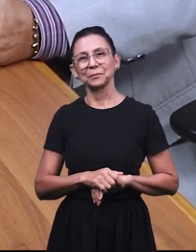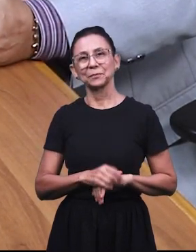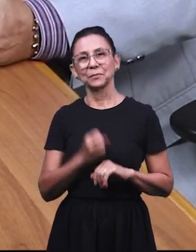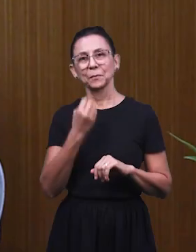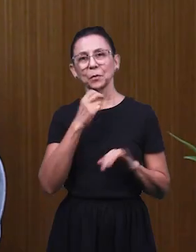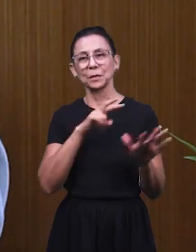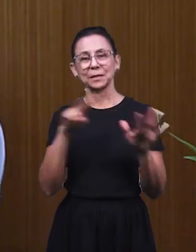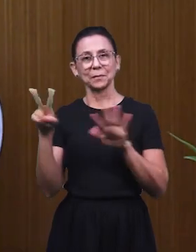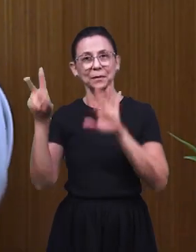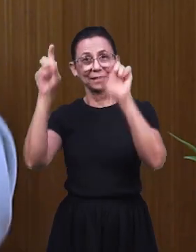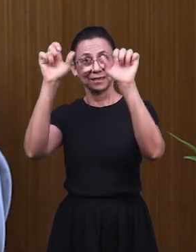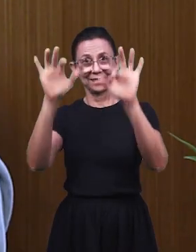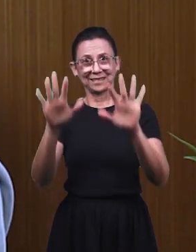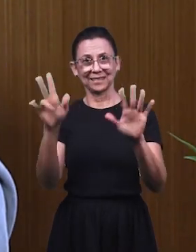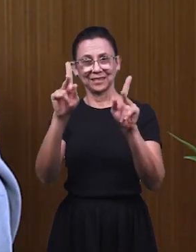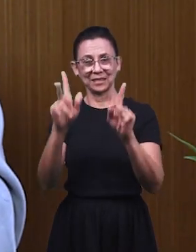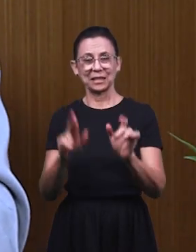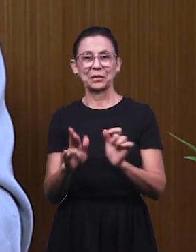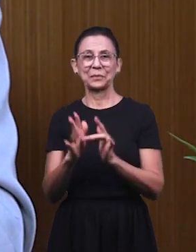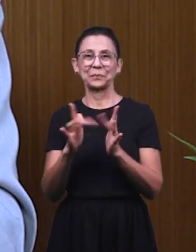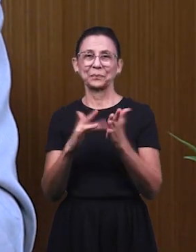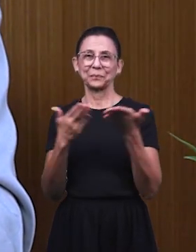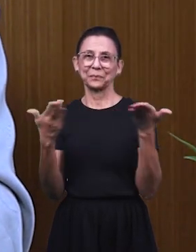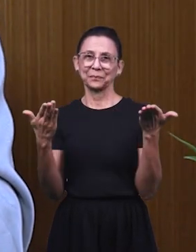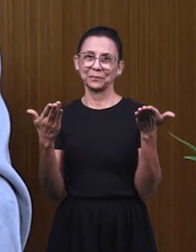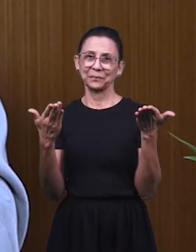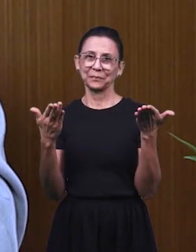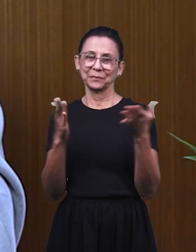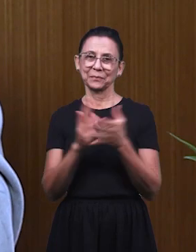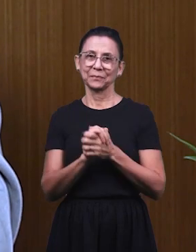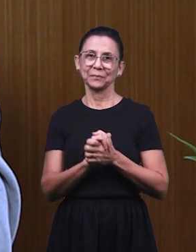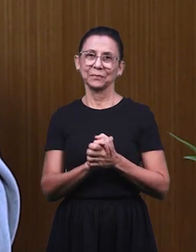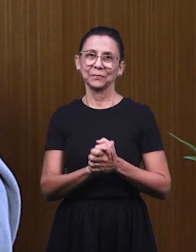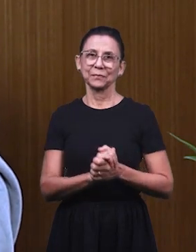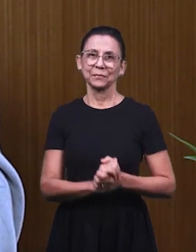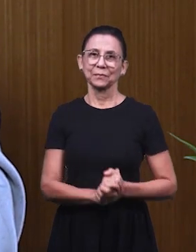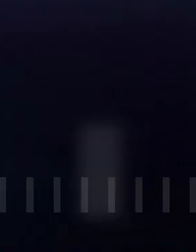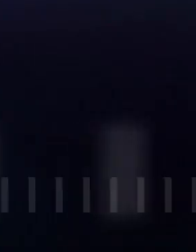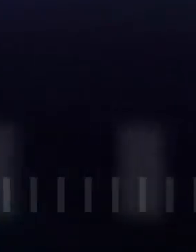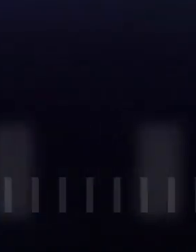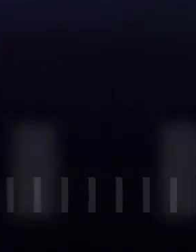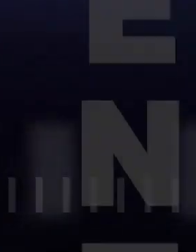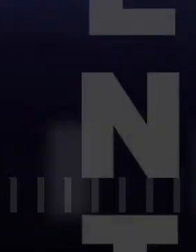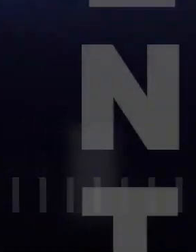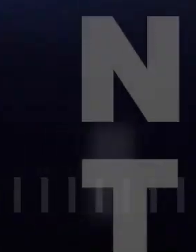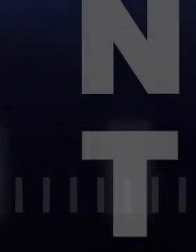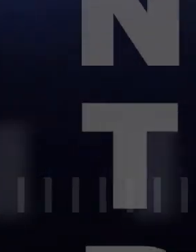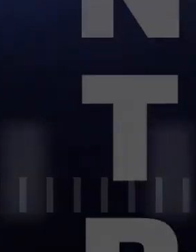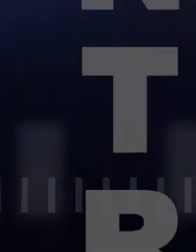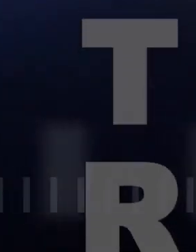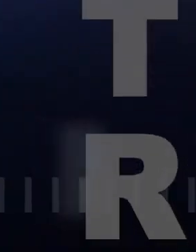você que está aí, tá bom? Uma boa semana a todos, Deus abençoe, a paz do Senhor Jesus.